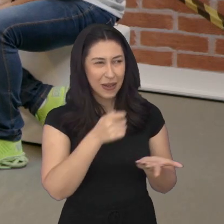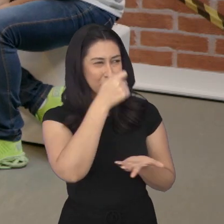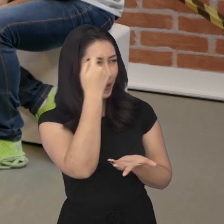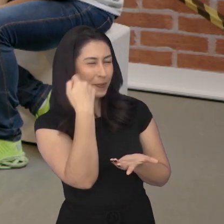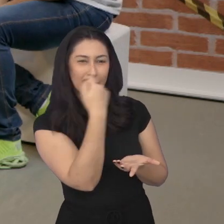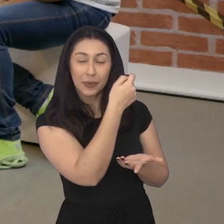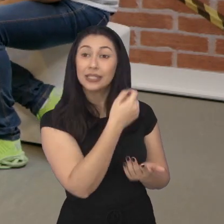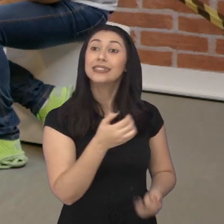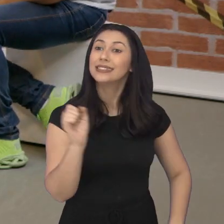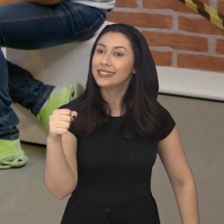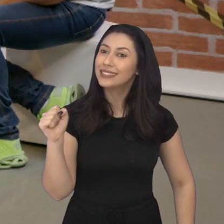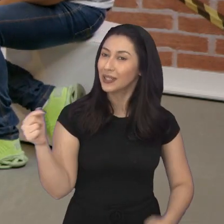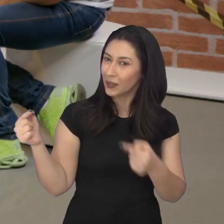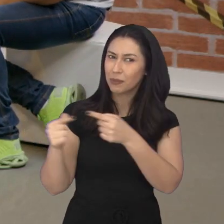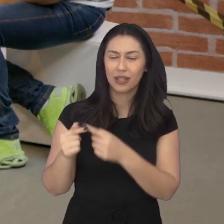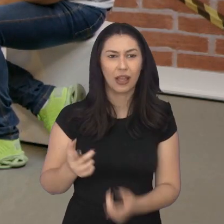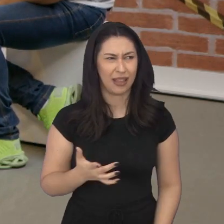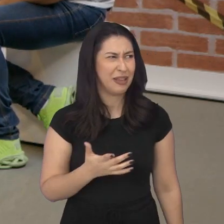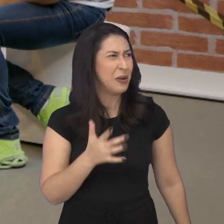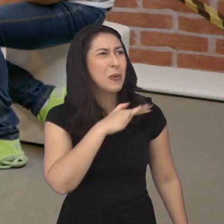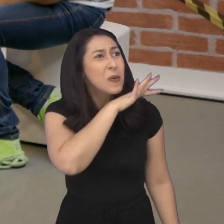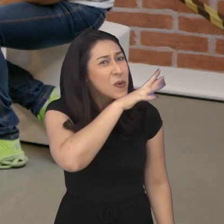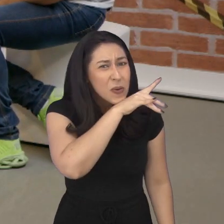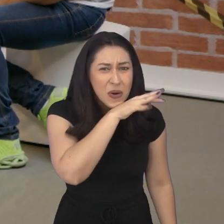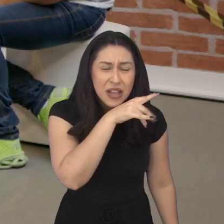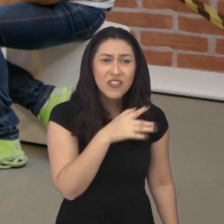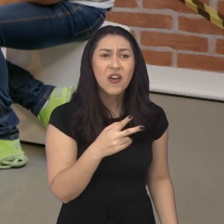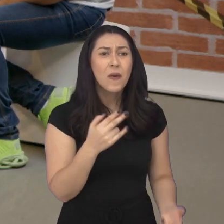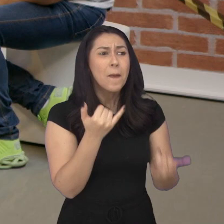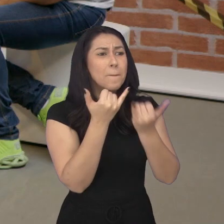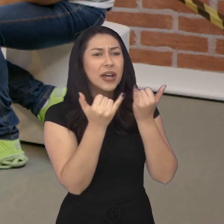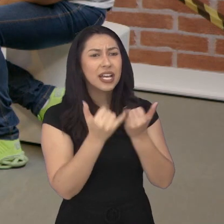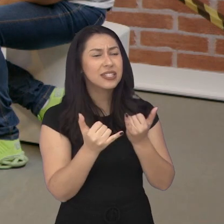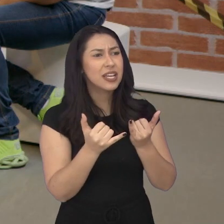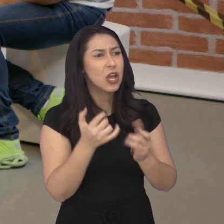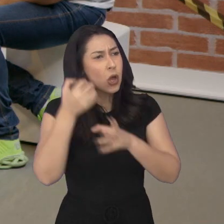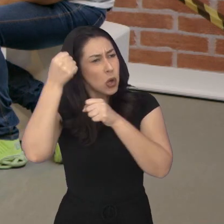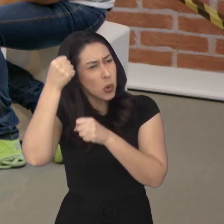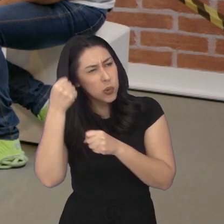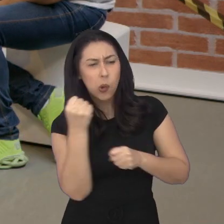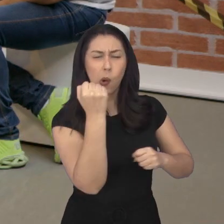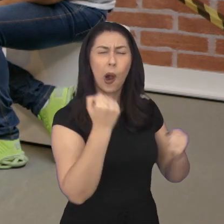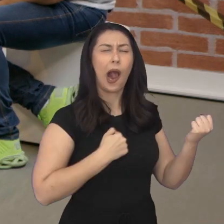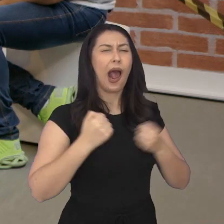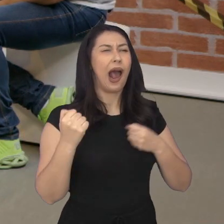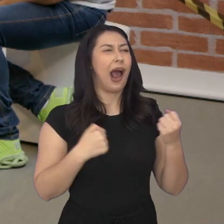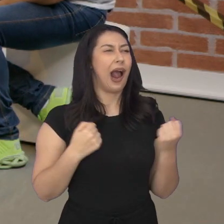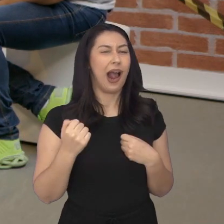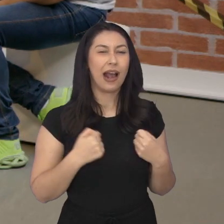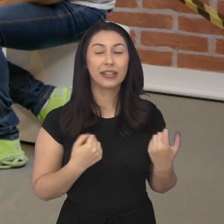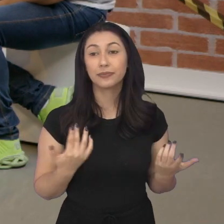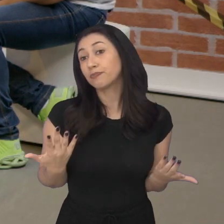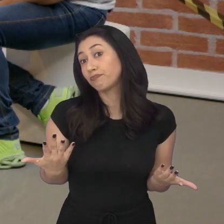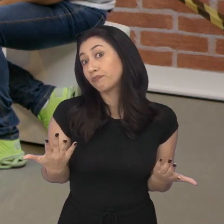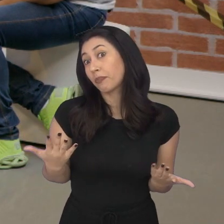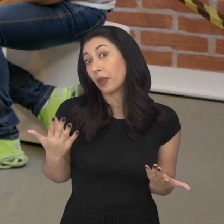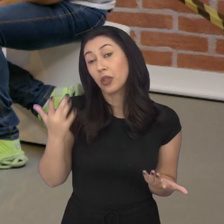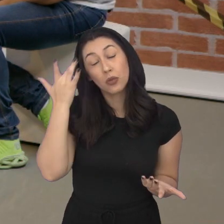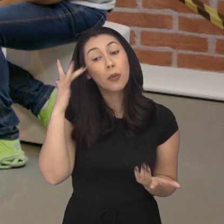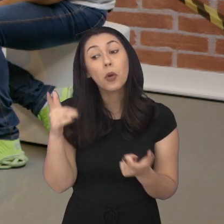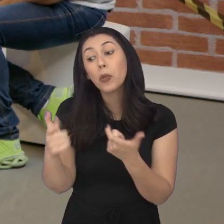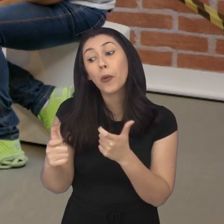rosto. Não é? Não, horrível, né? E uma coisa meio... Tarzan, sei lá, né? Isso. Meio... Depende de que praia que ele vai,